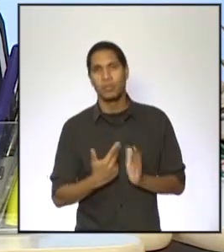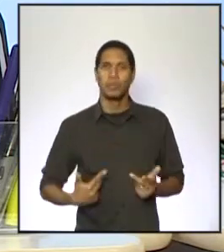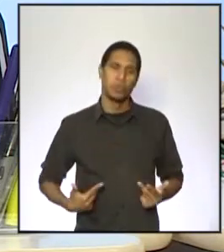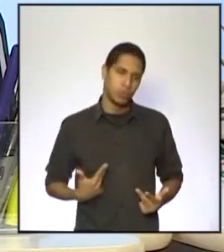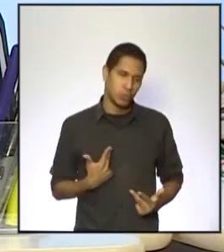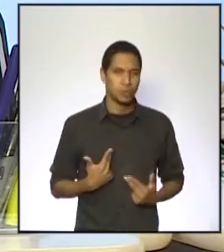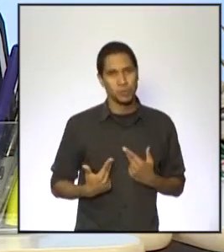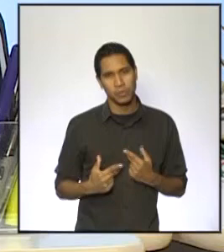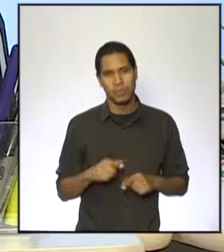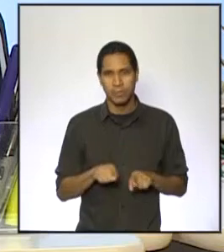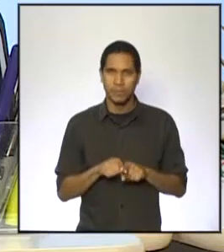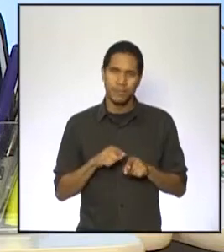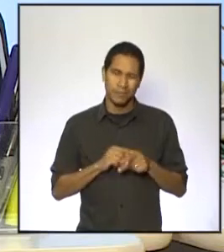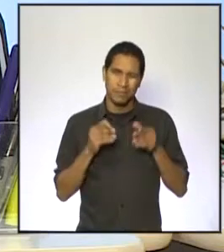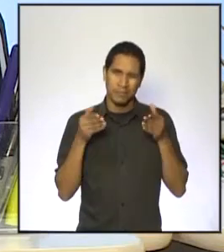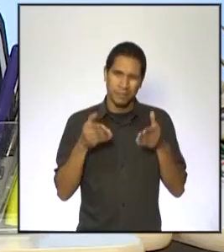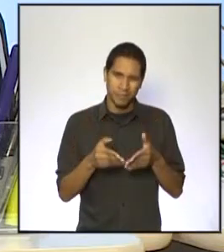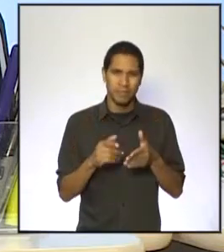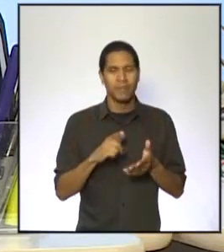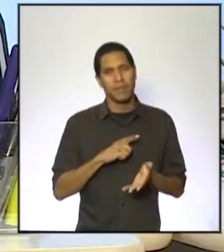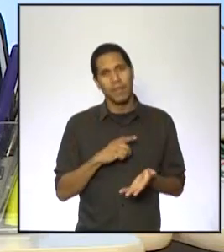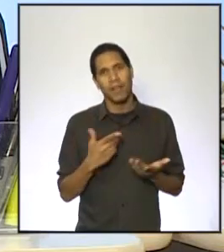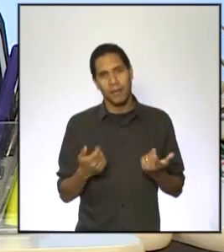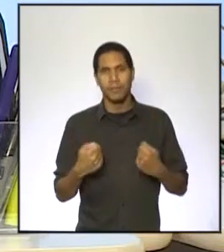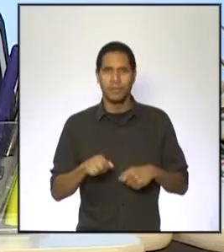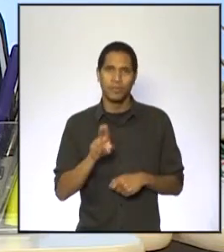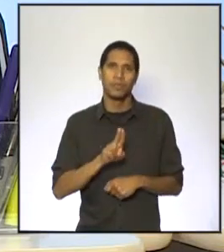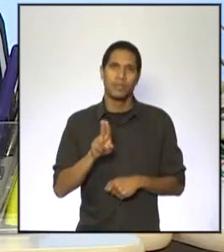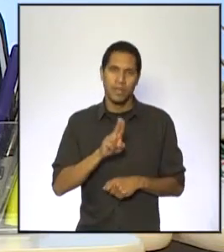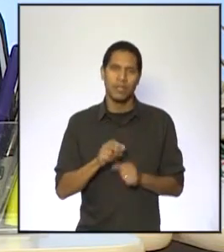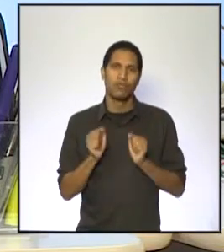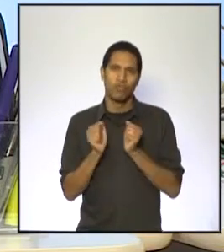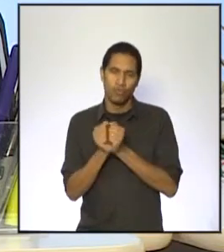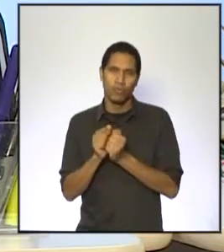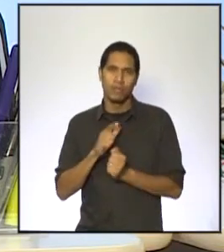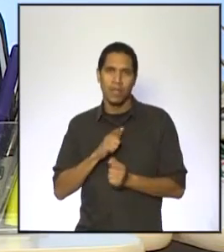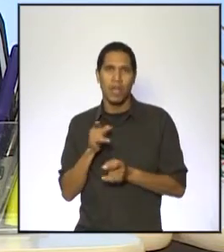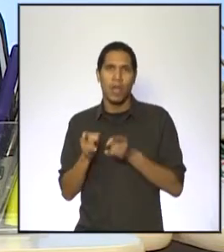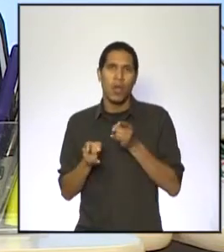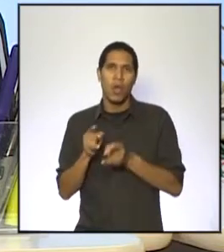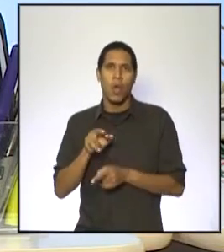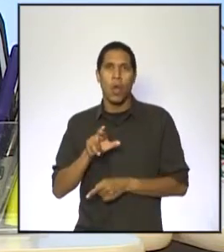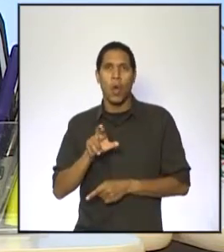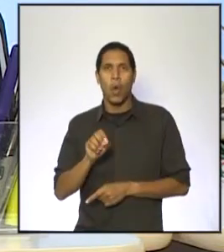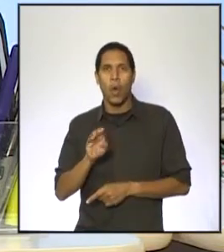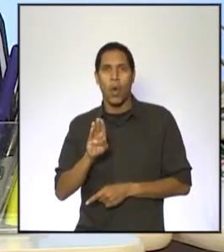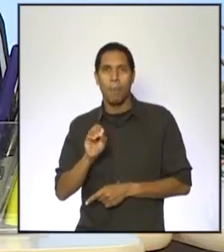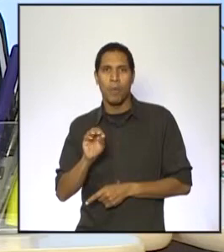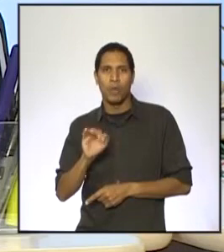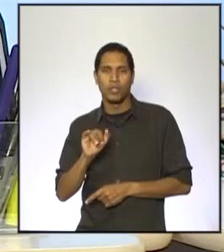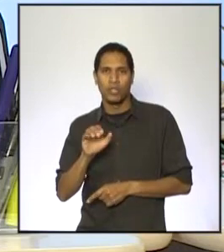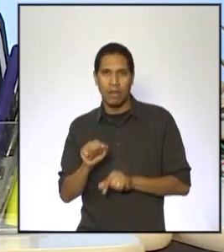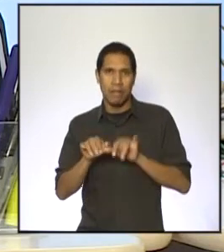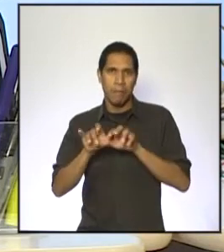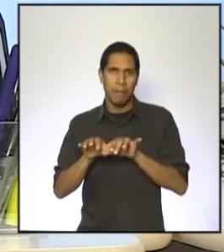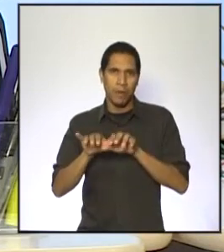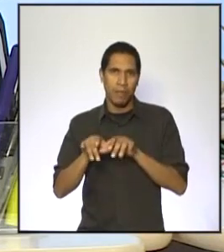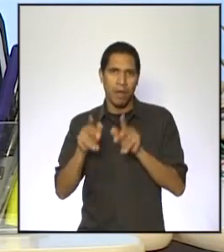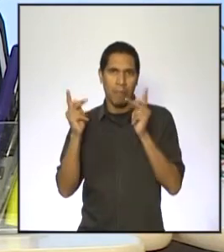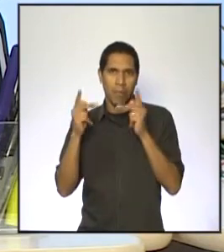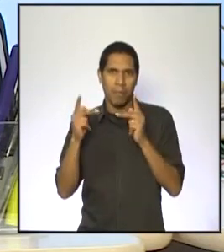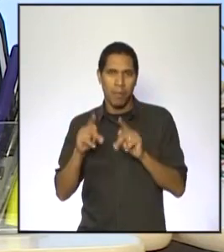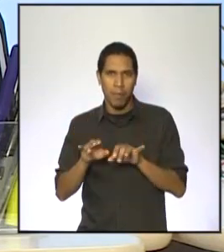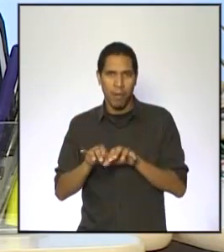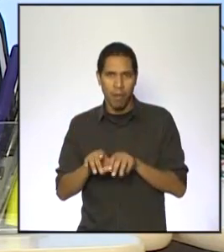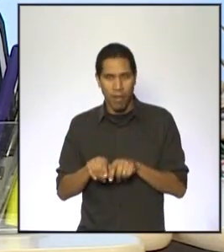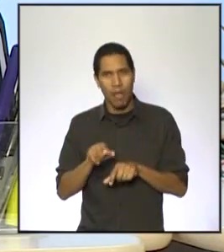né, com uma maior precisão, aí sim a gente utiliza a robótica, porque é através da robótica, da programação, é que essa